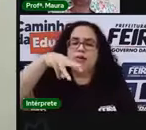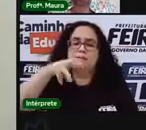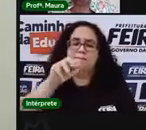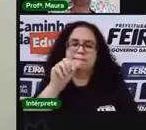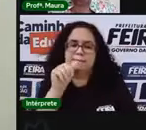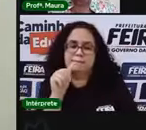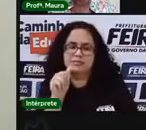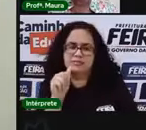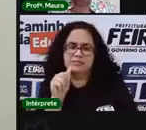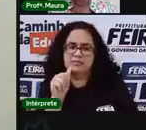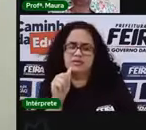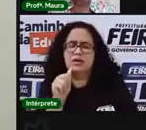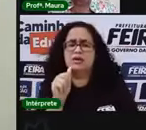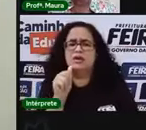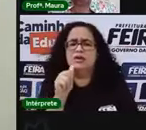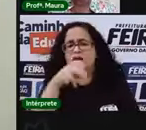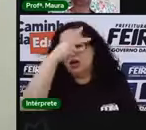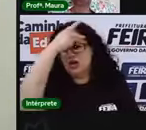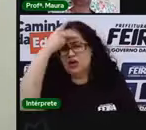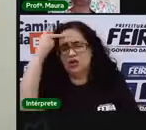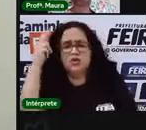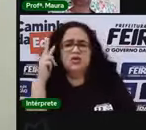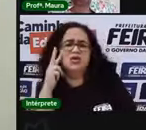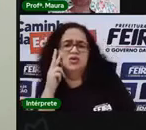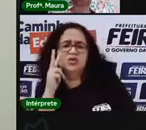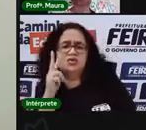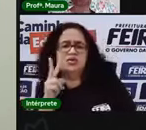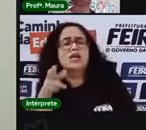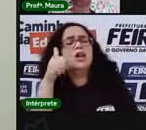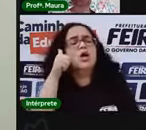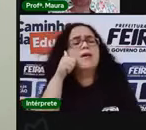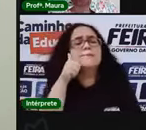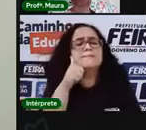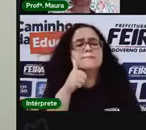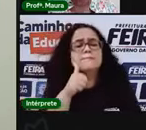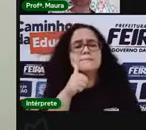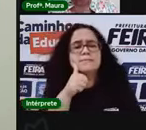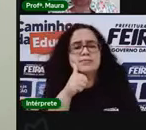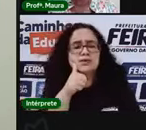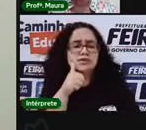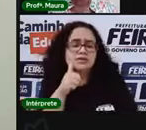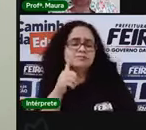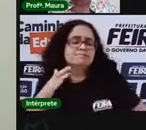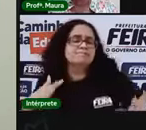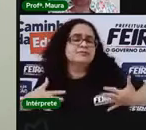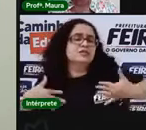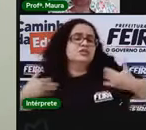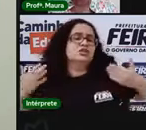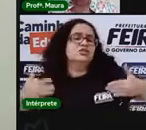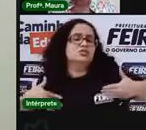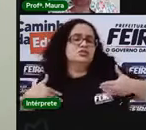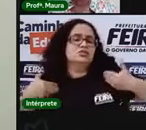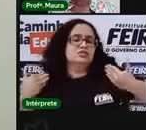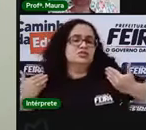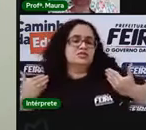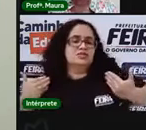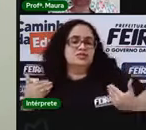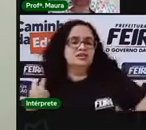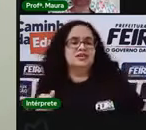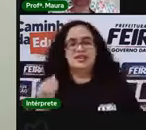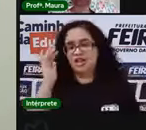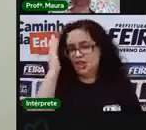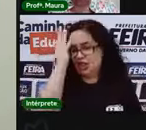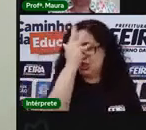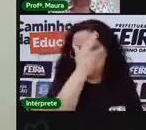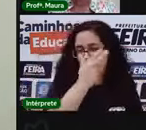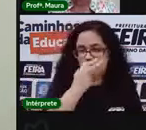disse, gente, quando eu vejo essas mulheres, minha autoestima vai lá para cima. Meu Deus, ó, que coisa linda,